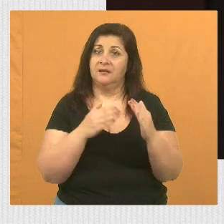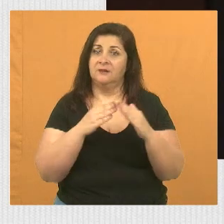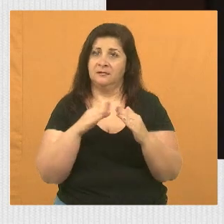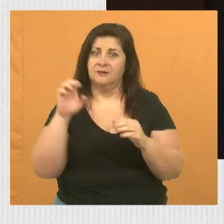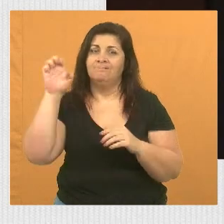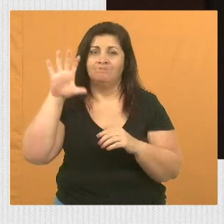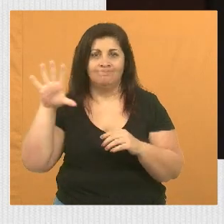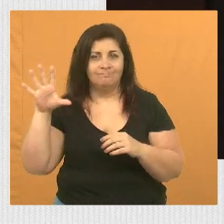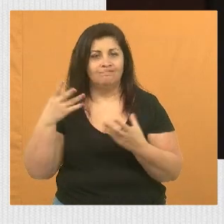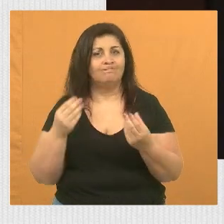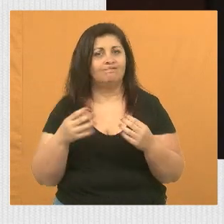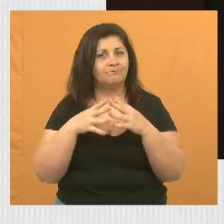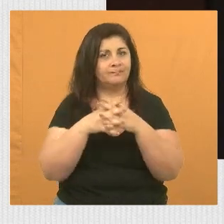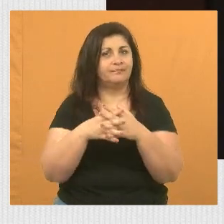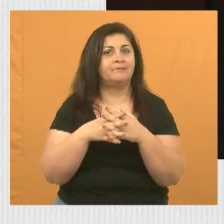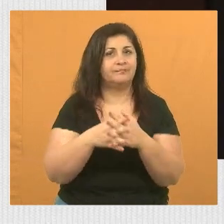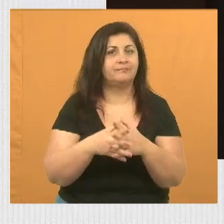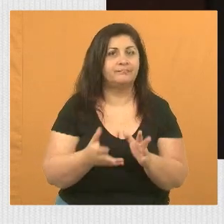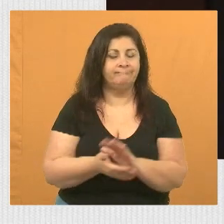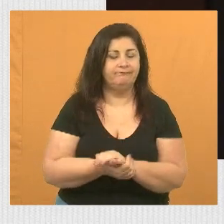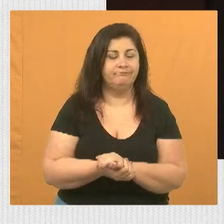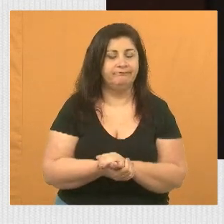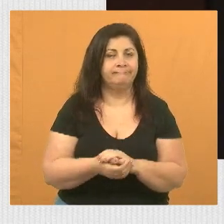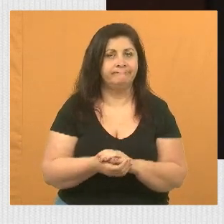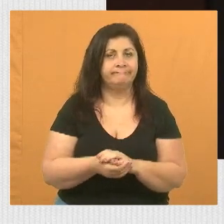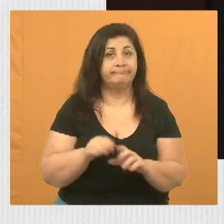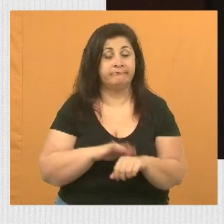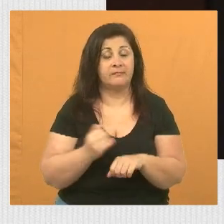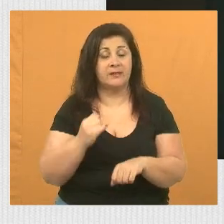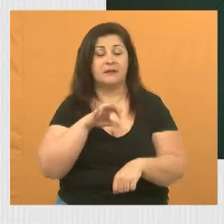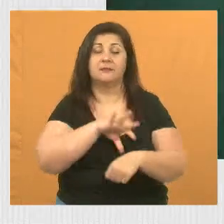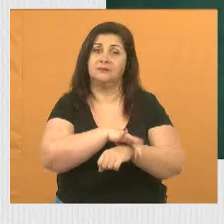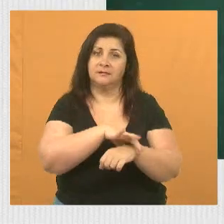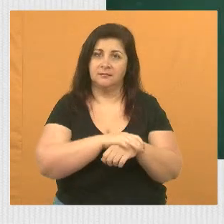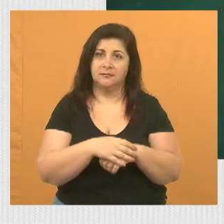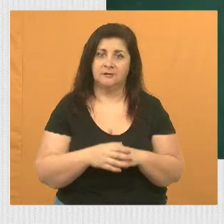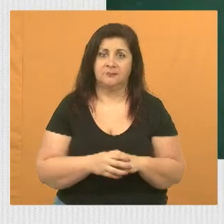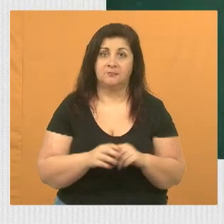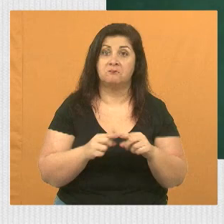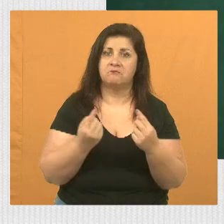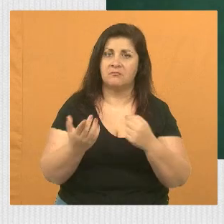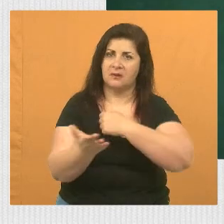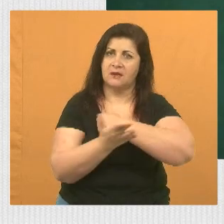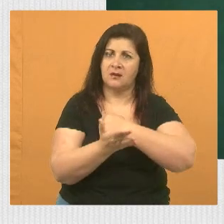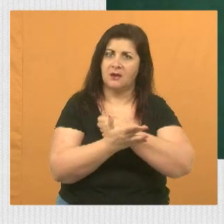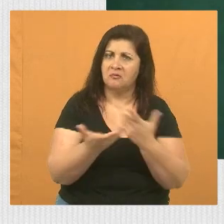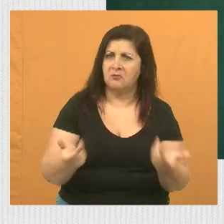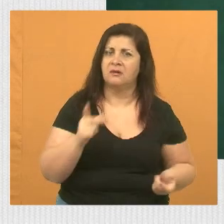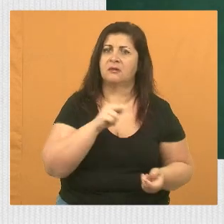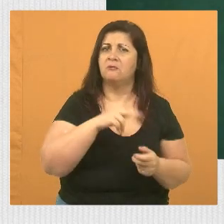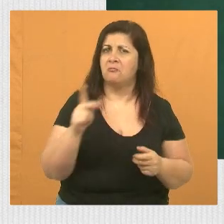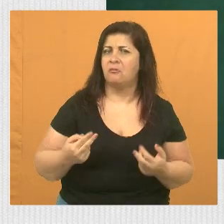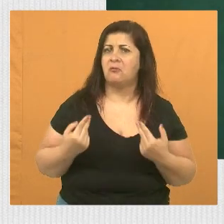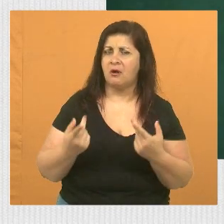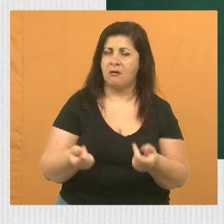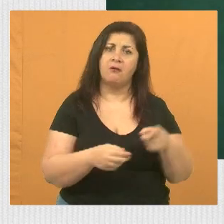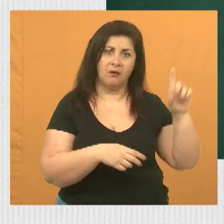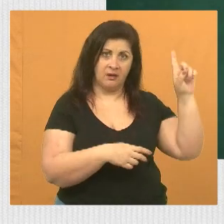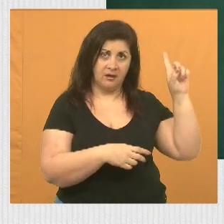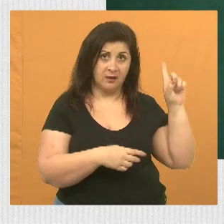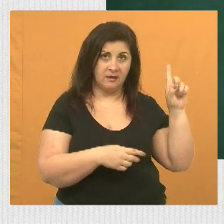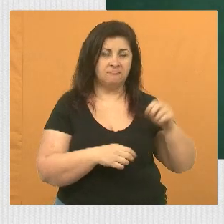em algumas questões, principalmente na segurança, né? Mas, assim, com a ajuda desse tipo de professor que a gente consegue